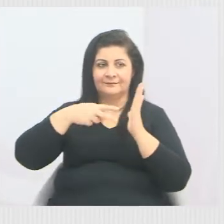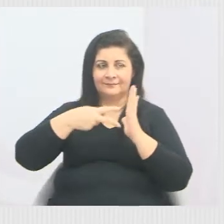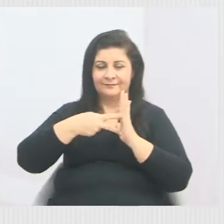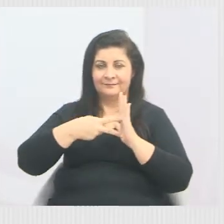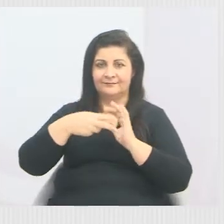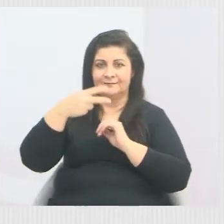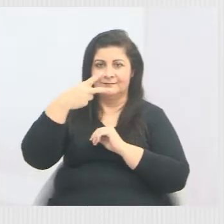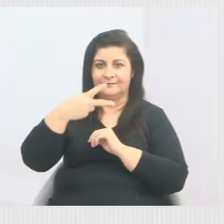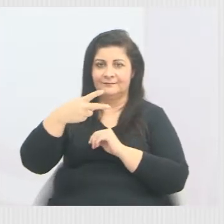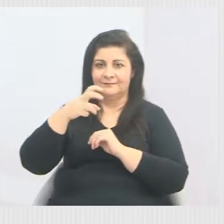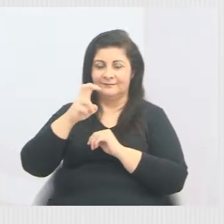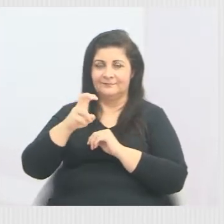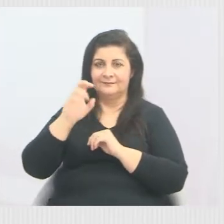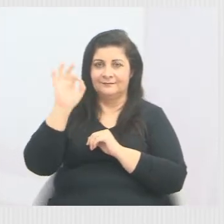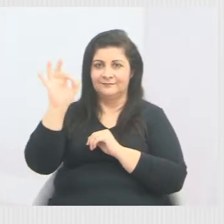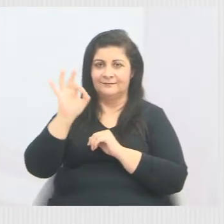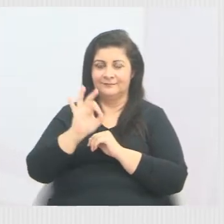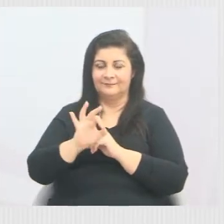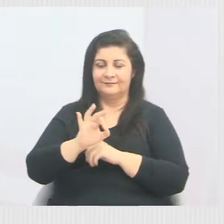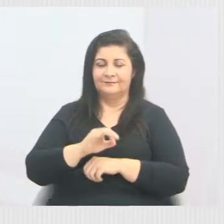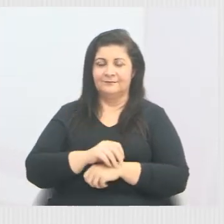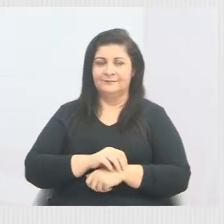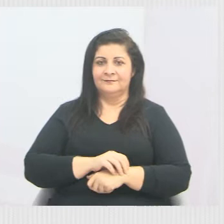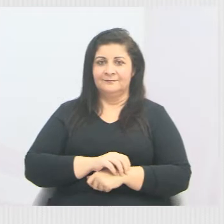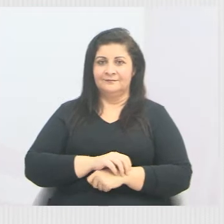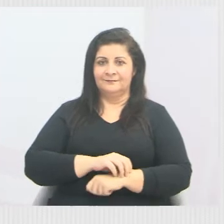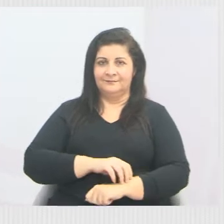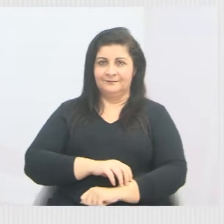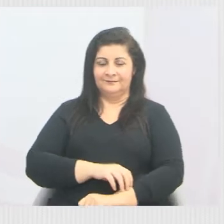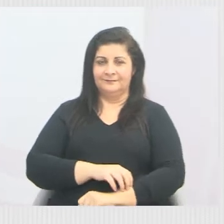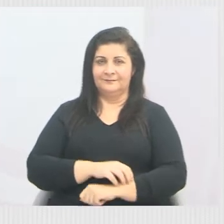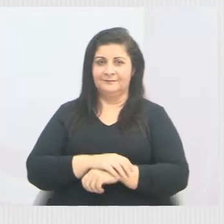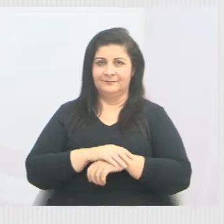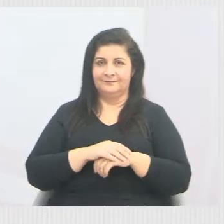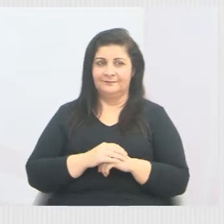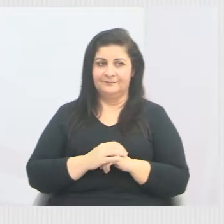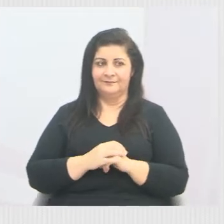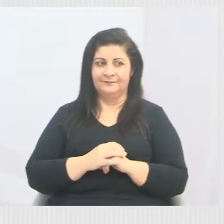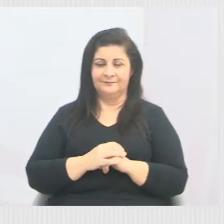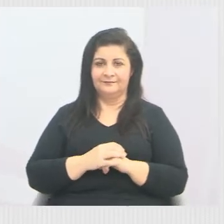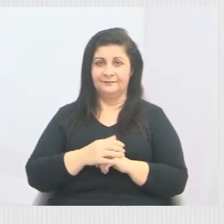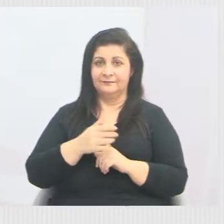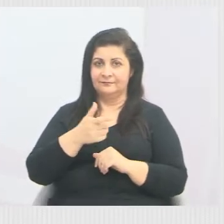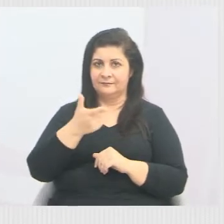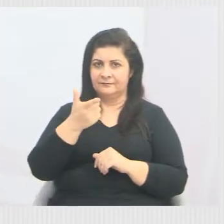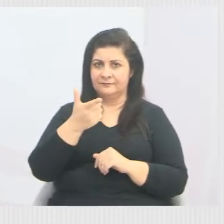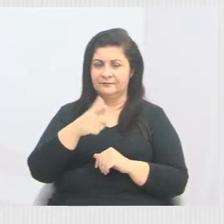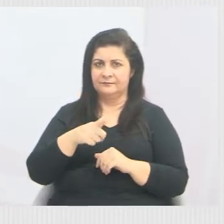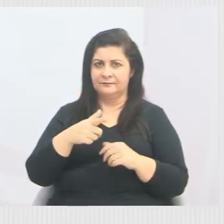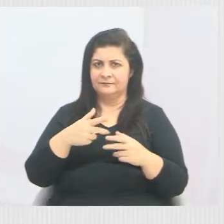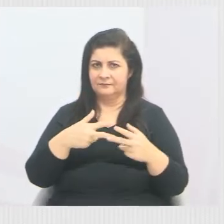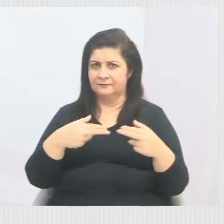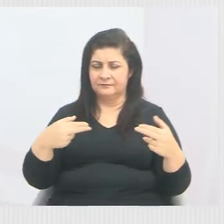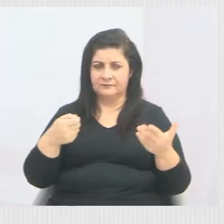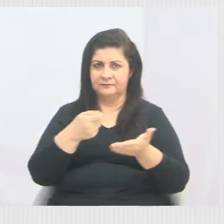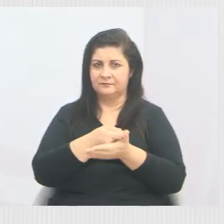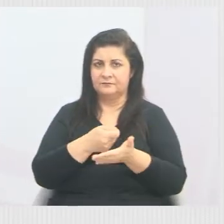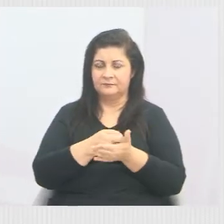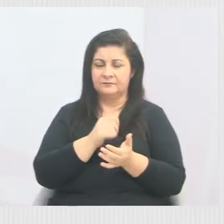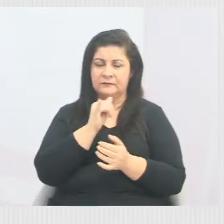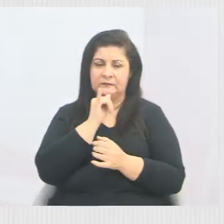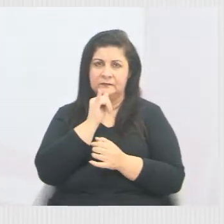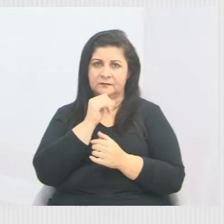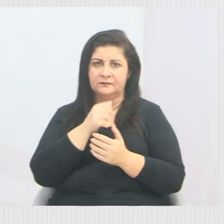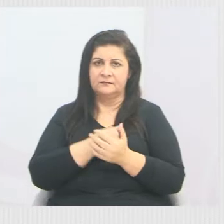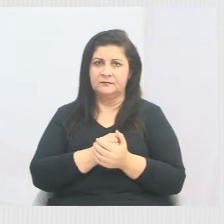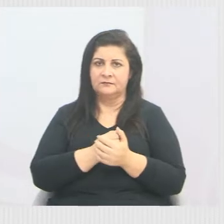134.167.000, chegando a uma meta de 25,62%. Essas outras despesas nós podemos citar como exemplo